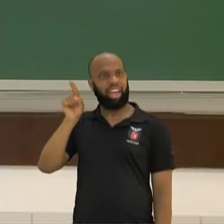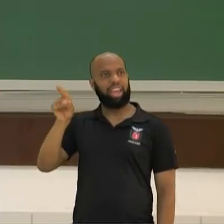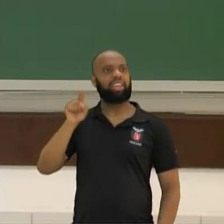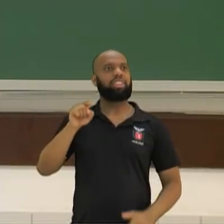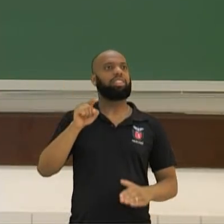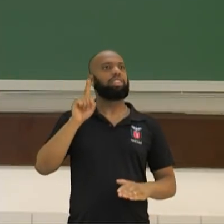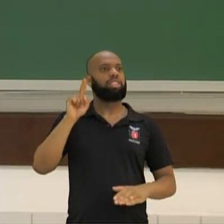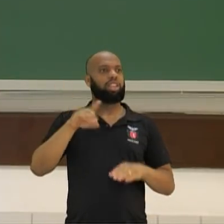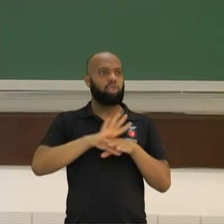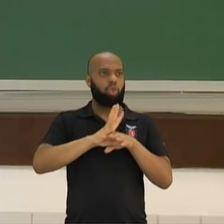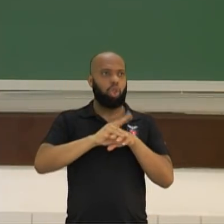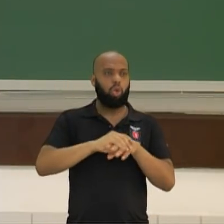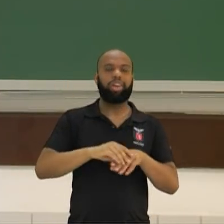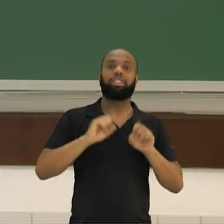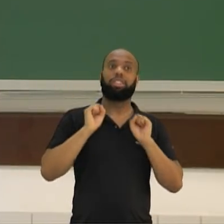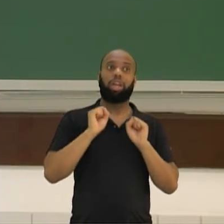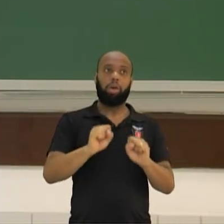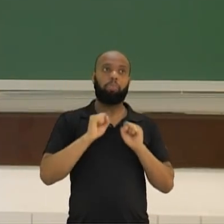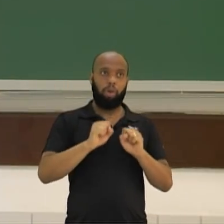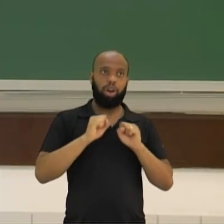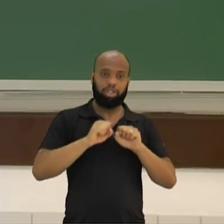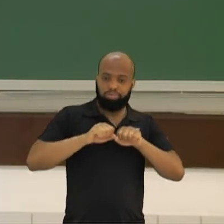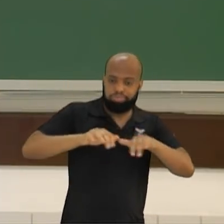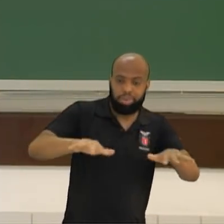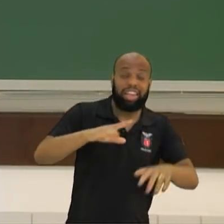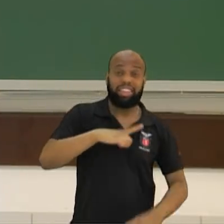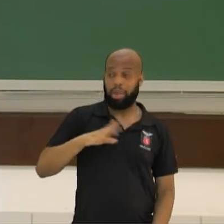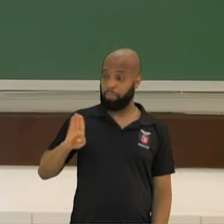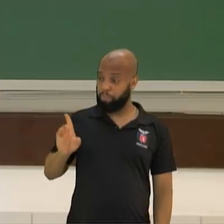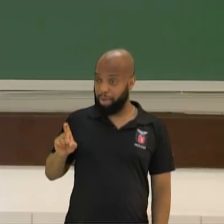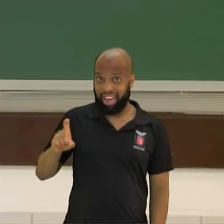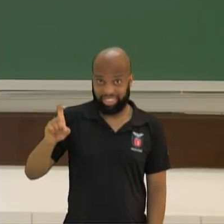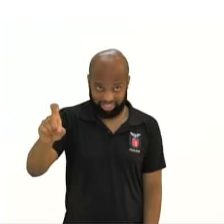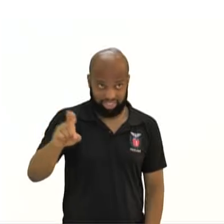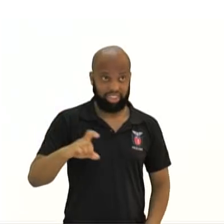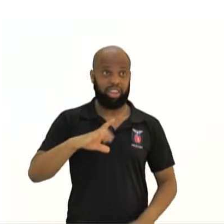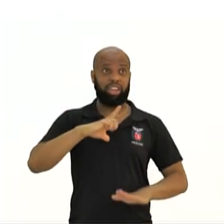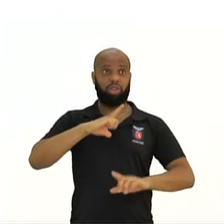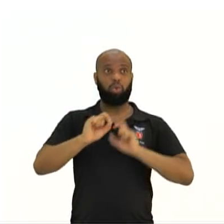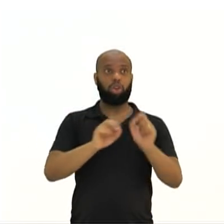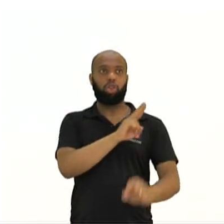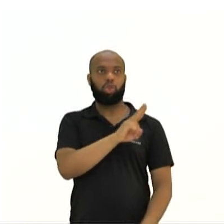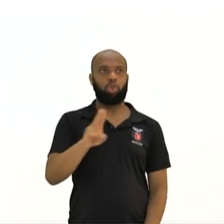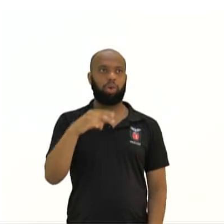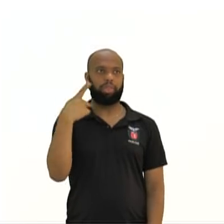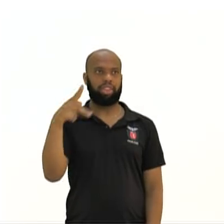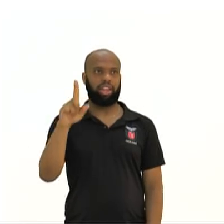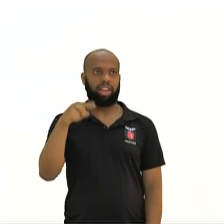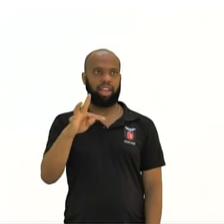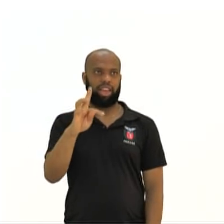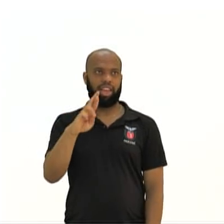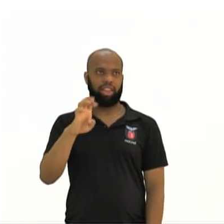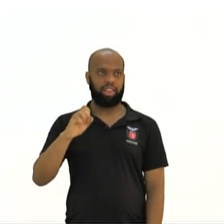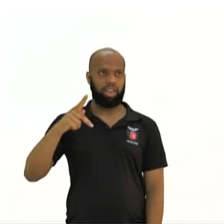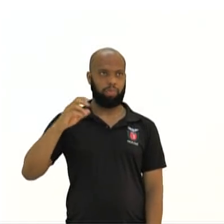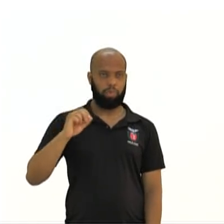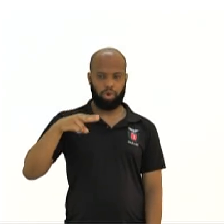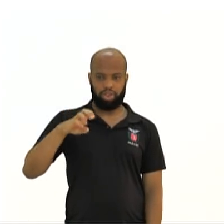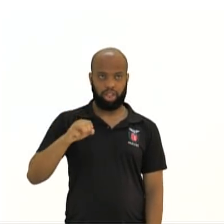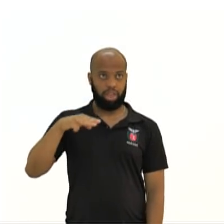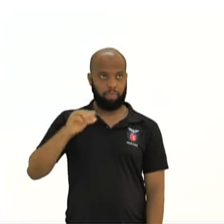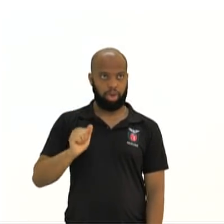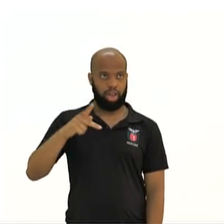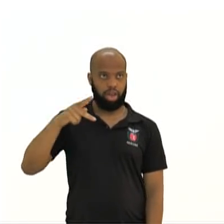uma infecção sexualmente transmissível bacteriana. Então, a bactéria se chama Treponema pallidum, esse é o